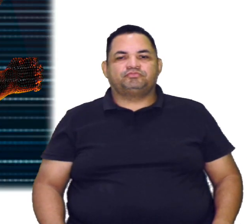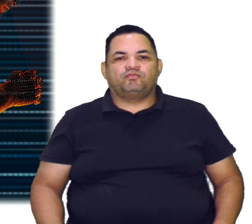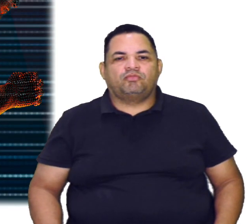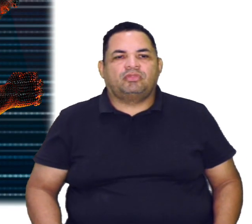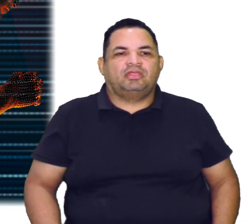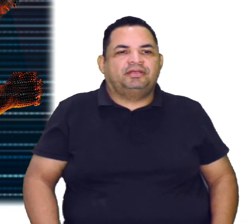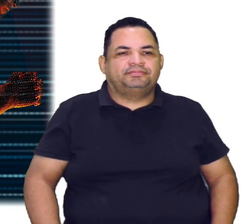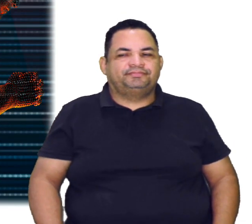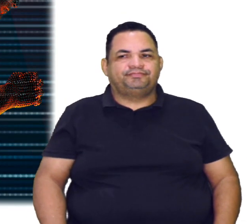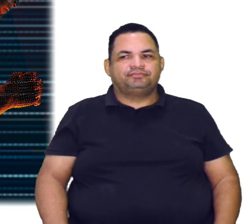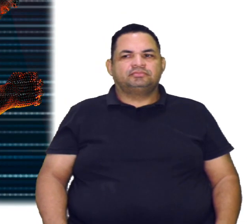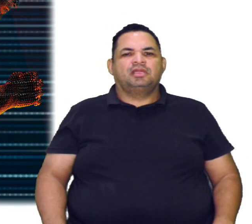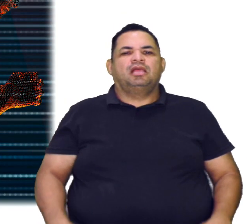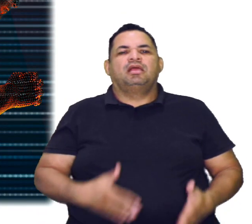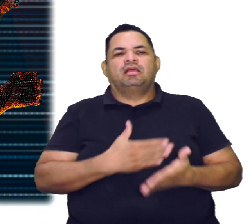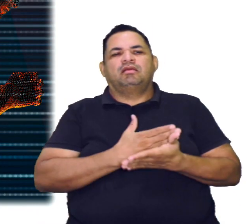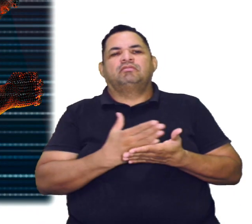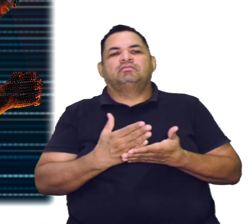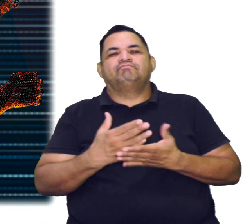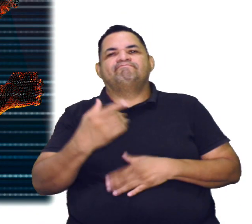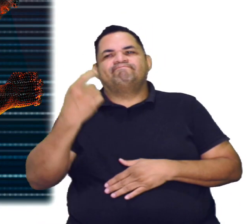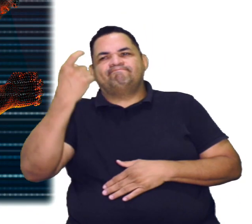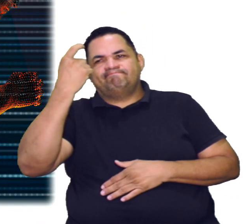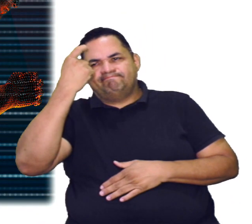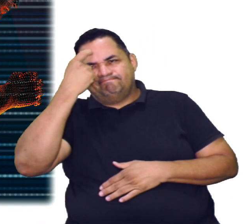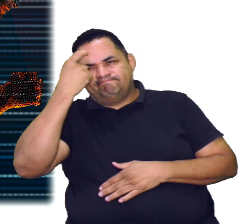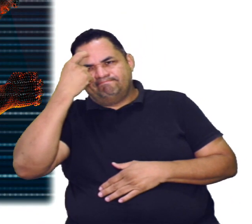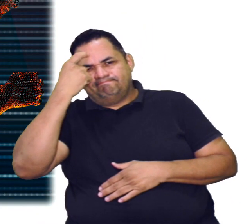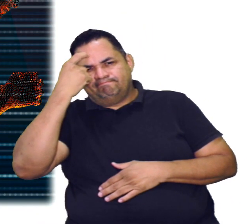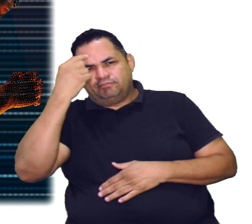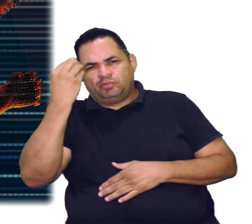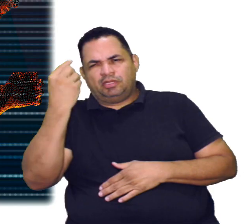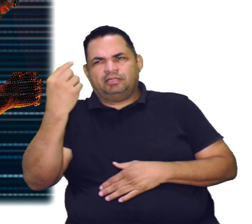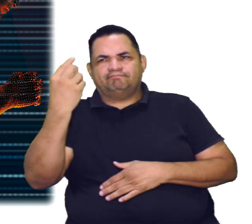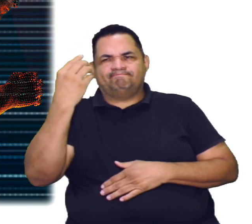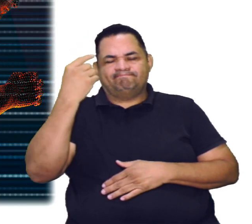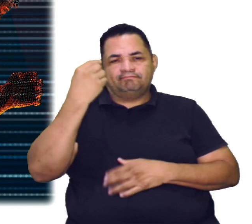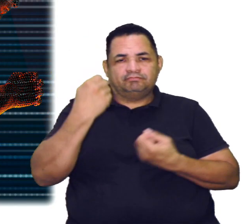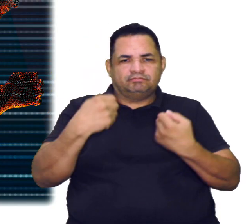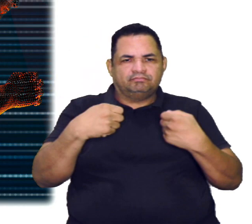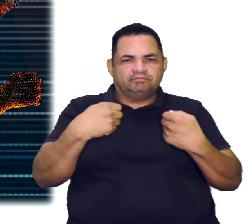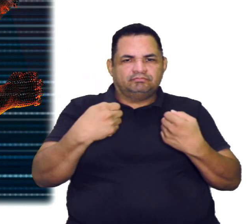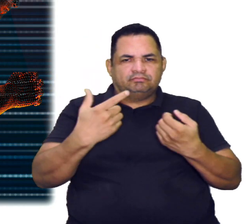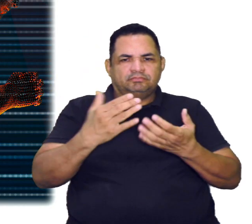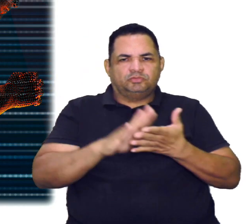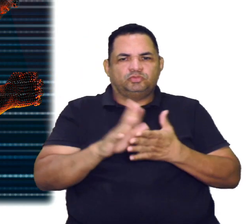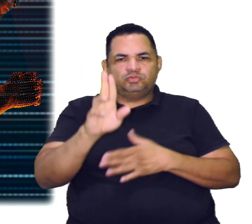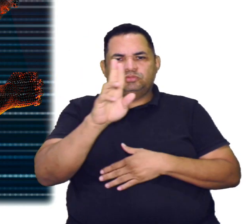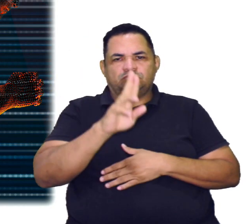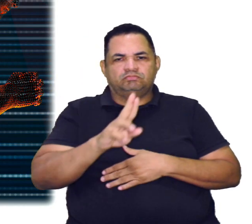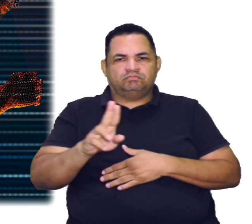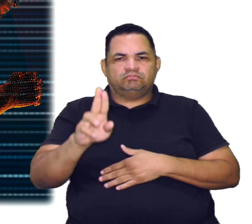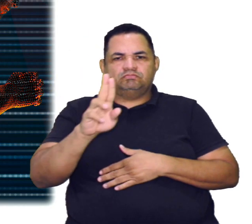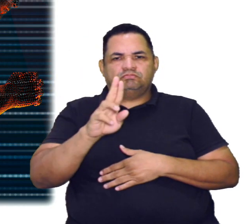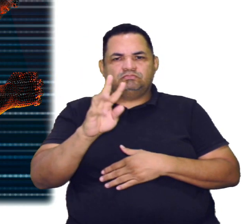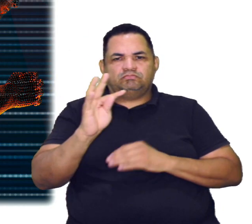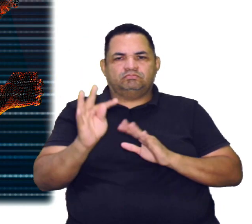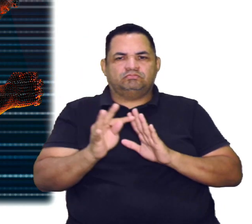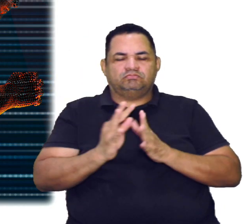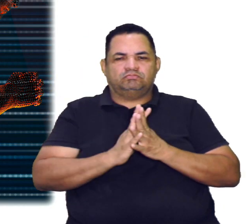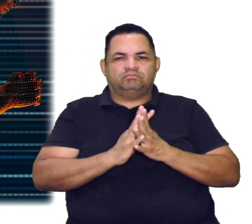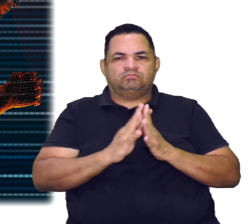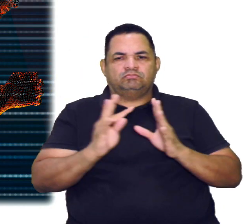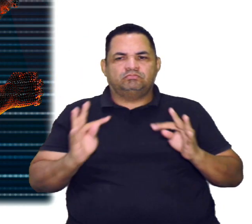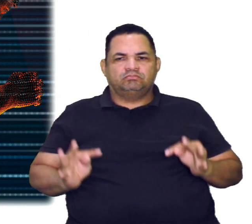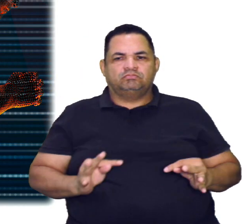E aí a gente começa a refletir, né, de forma crítica sobre a utilização dessa tecnologia